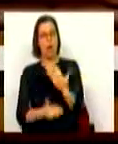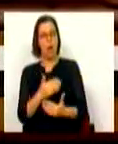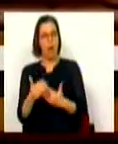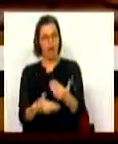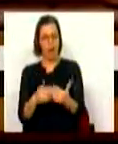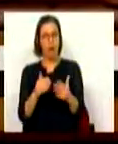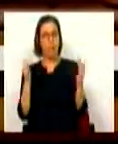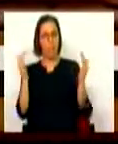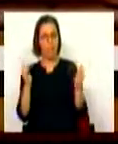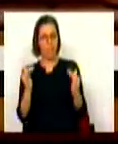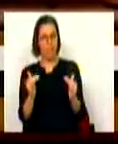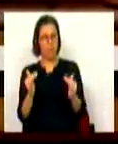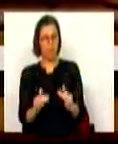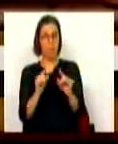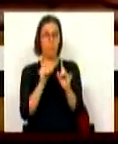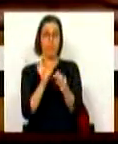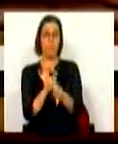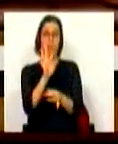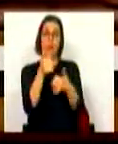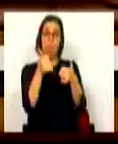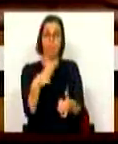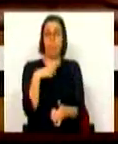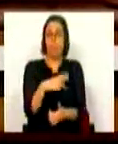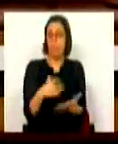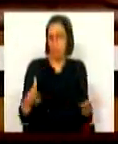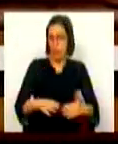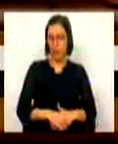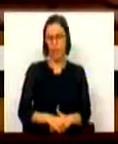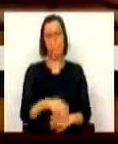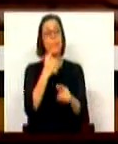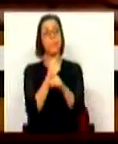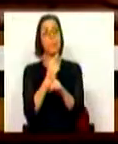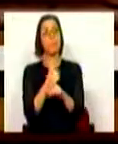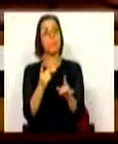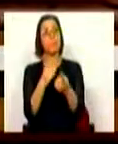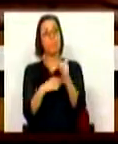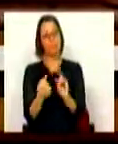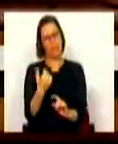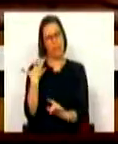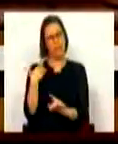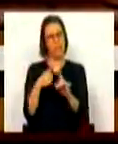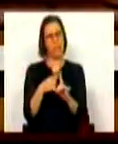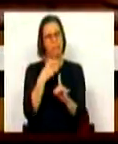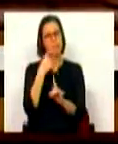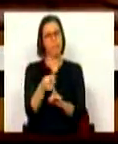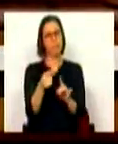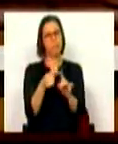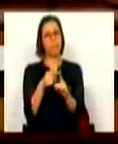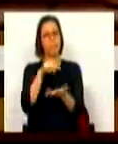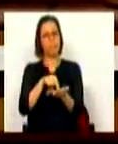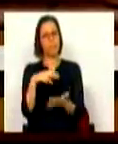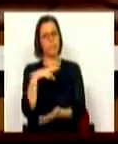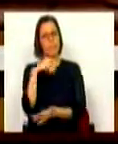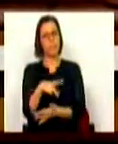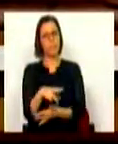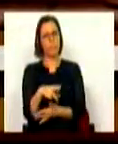a decrescer. Esse é um bom sinal para Portugal. Também é muito recente a indicação da posição de